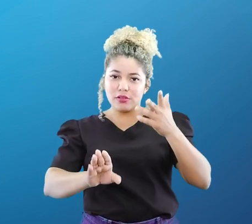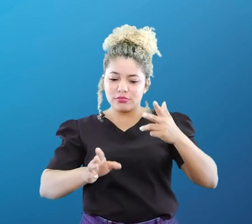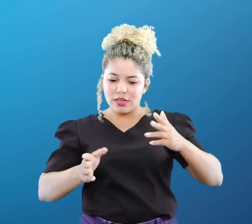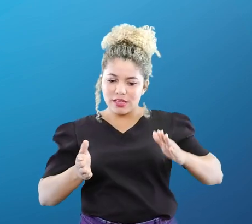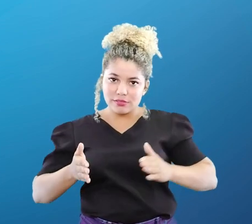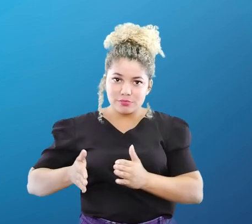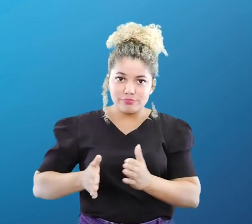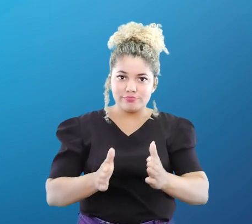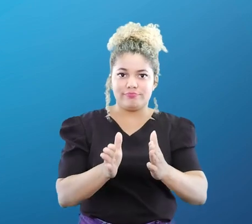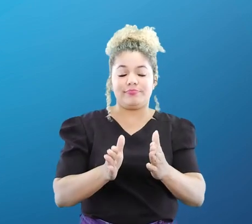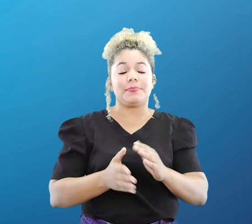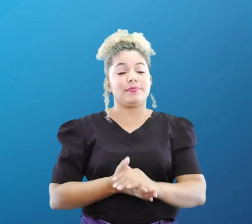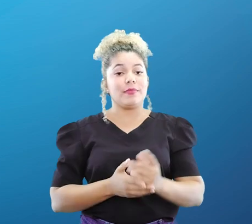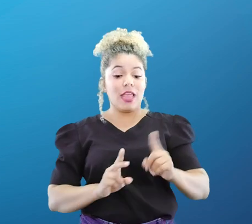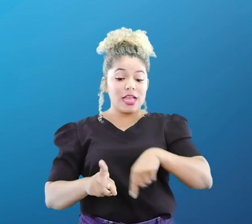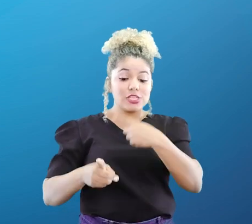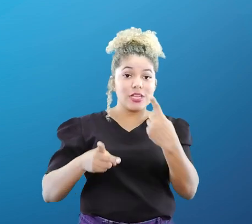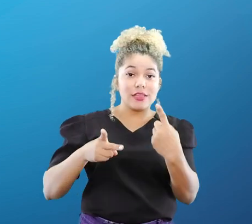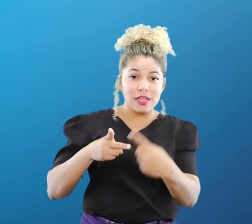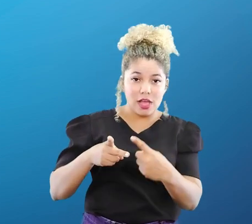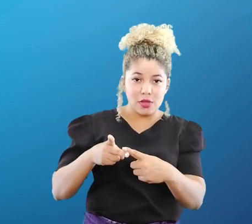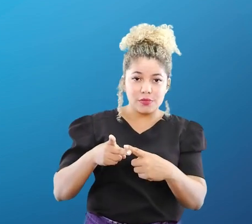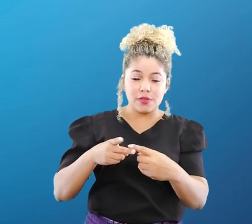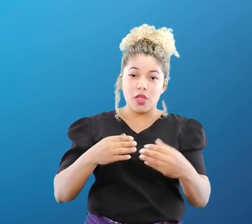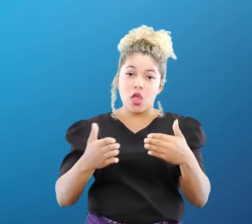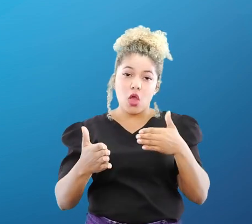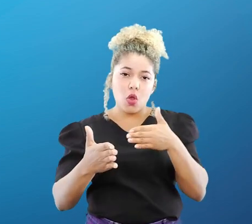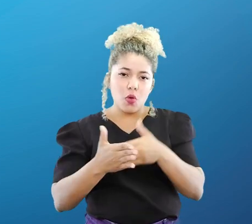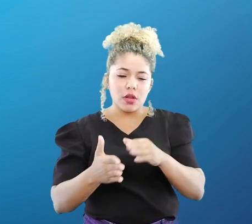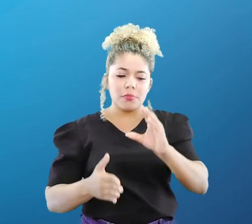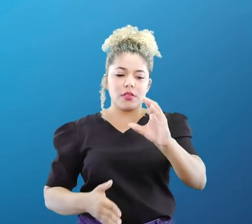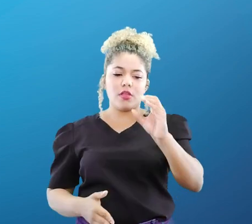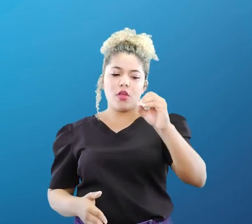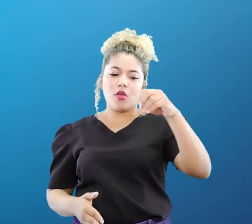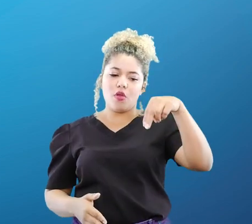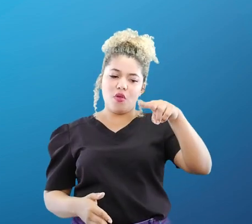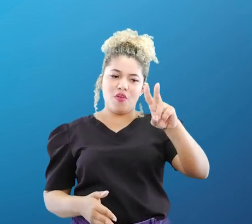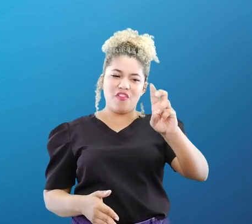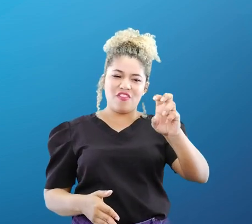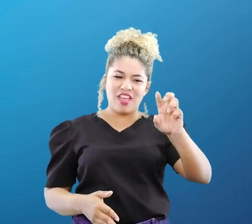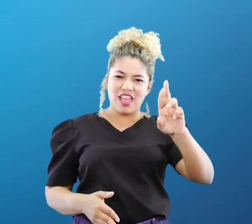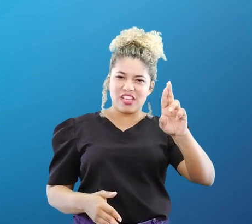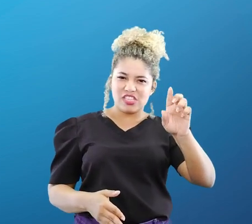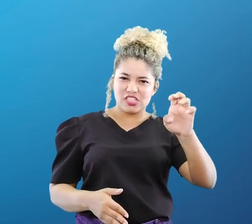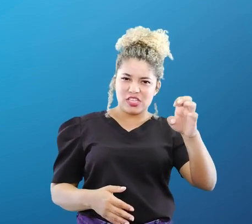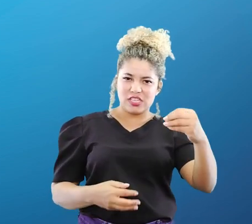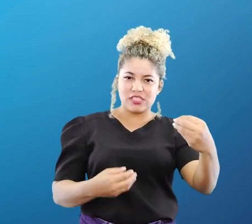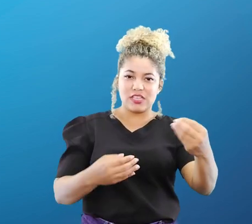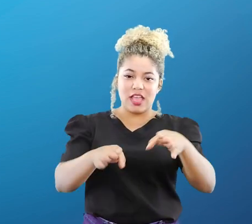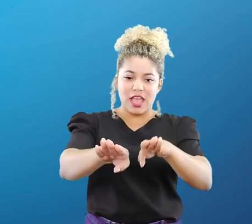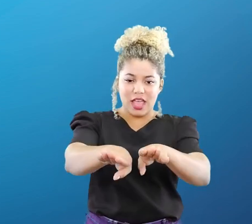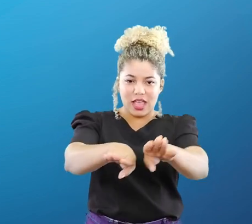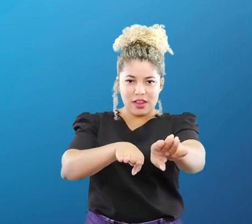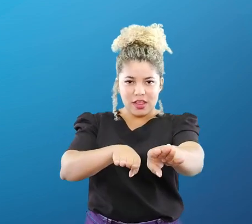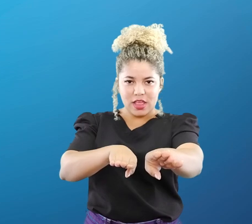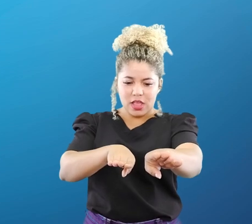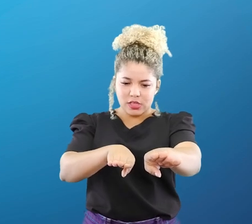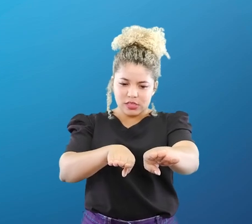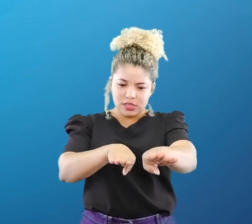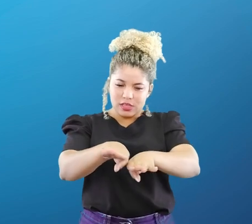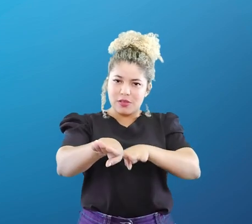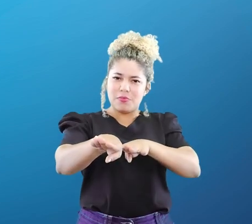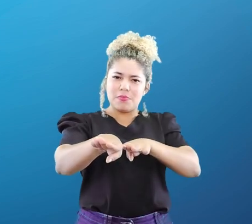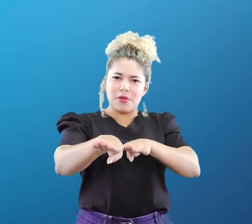terrestre. Já nas placas com limite convergente, ou seja, há uma aproximação, as placas aproximam-se e